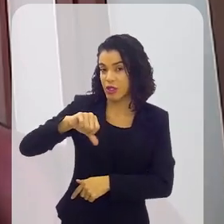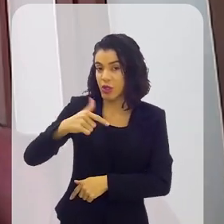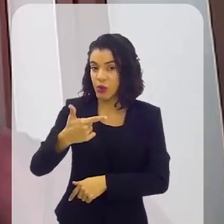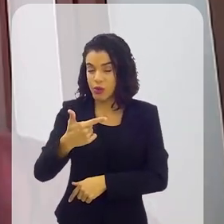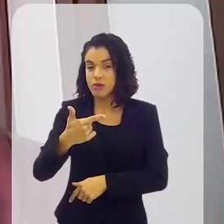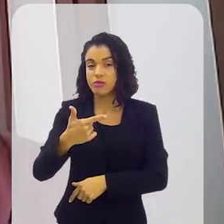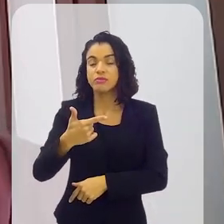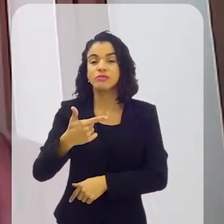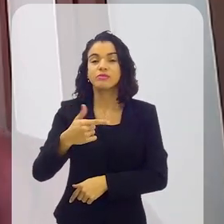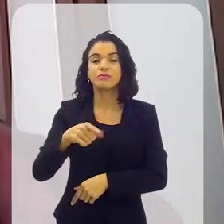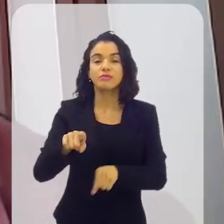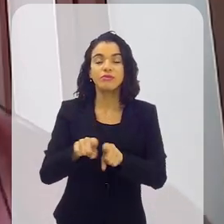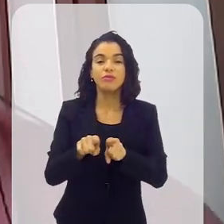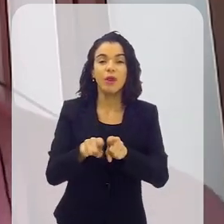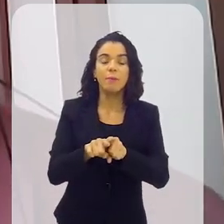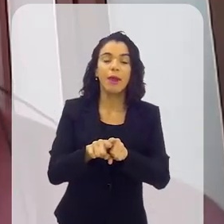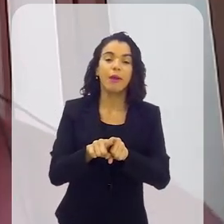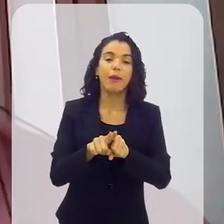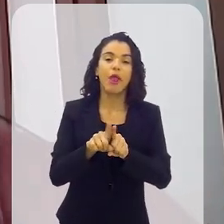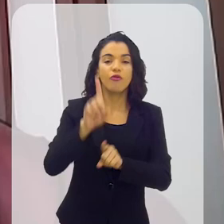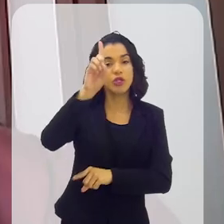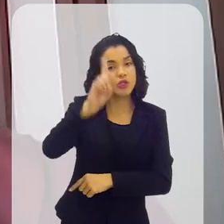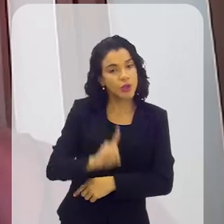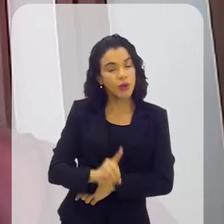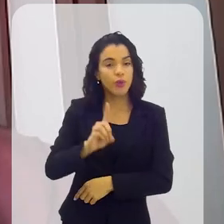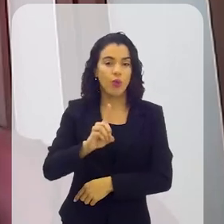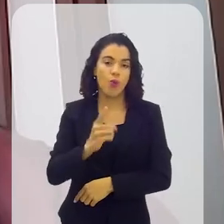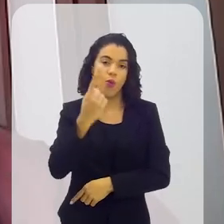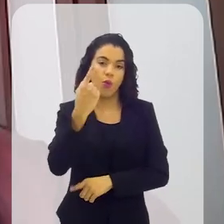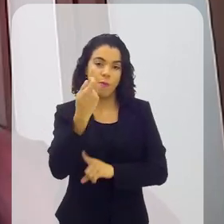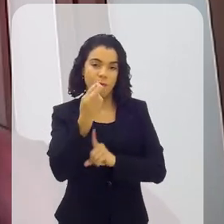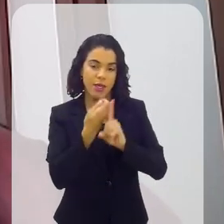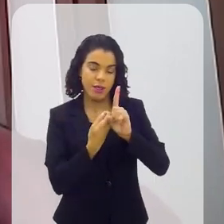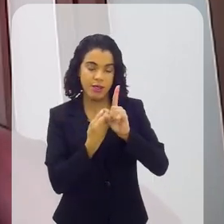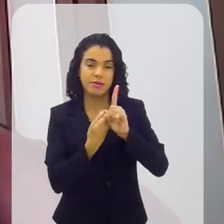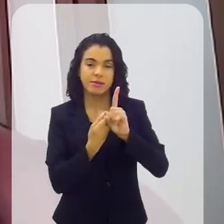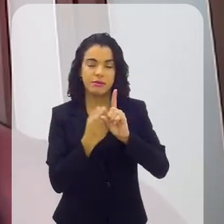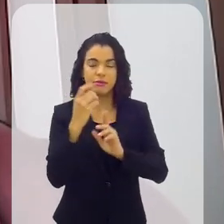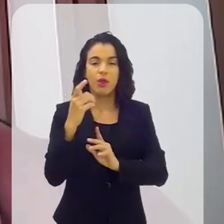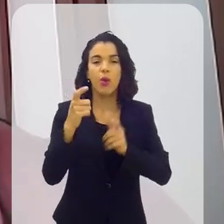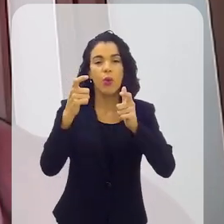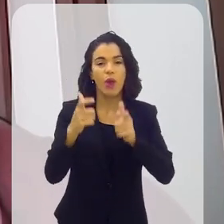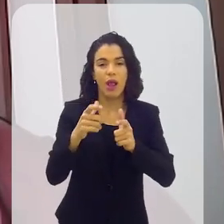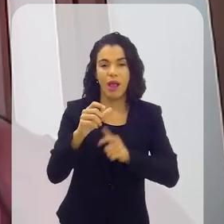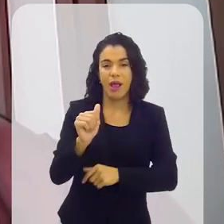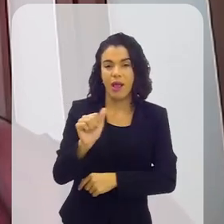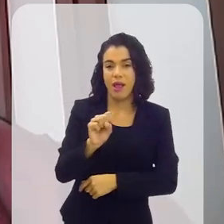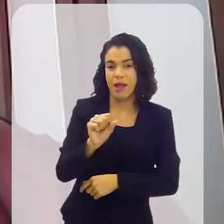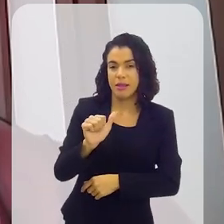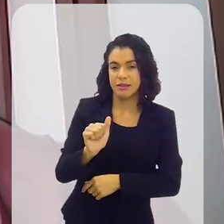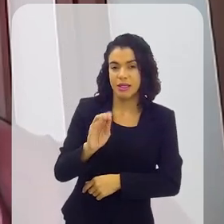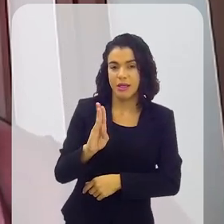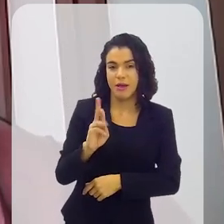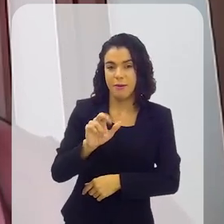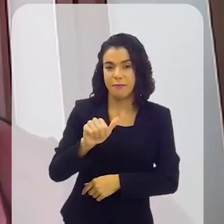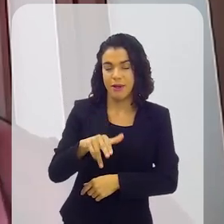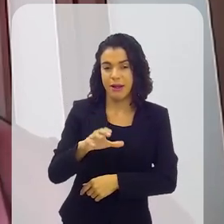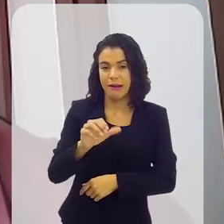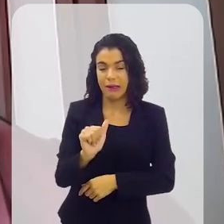92 eu dirigi uma temporada do fundo no Asa Branca, uma temporada de um mês no Asa Branca. E